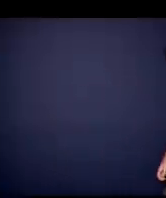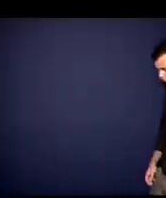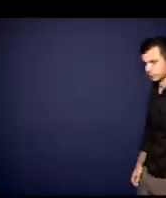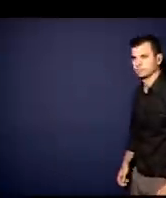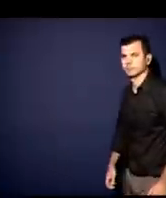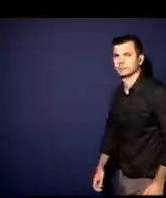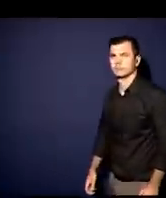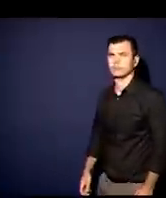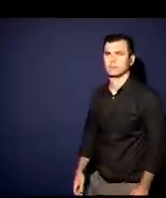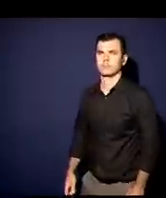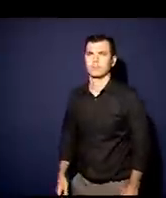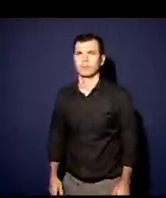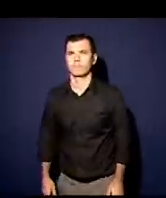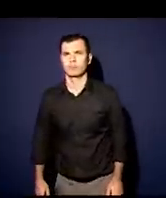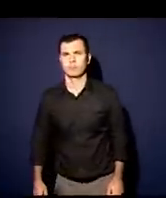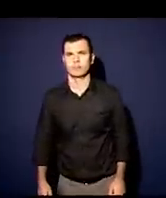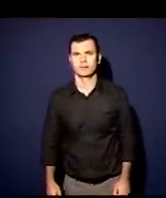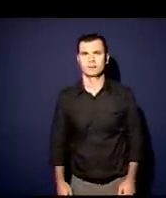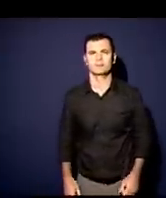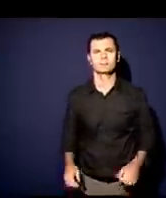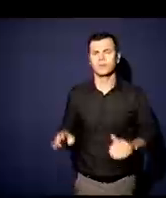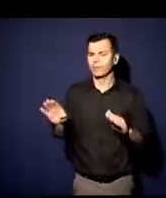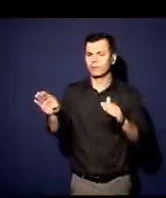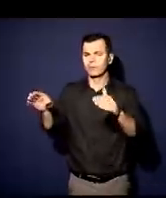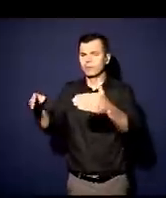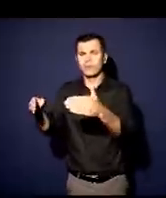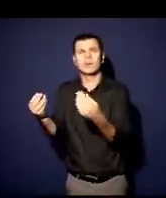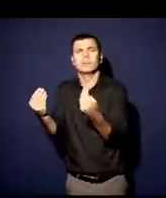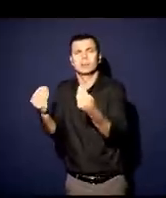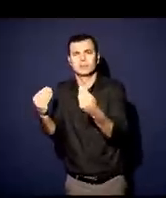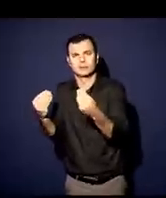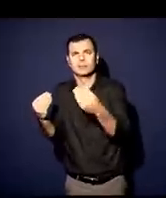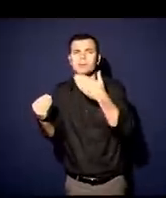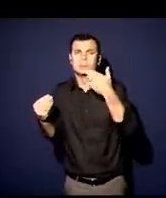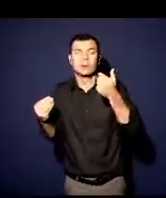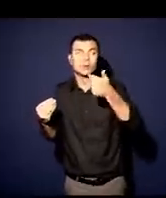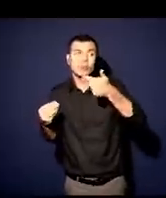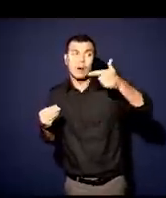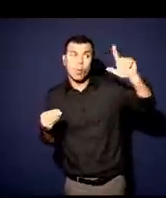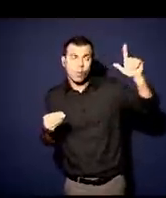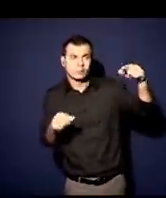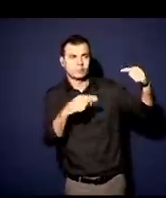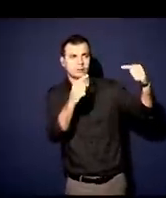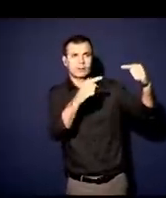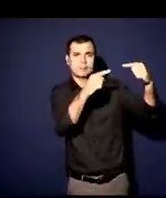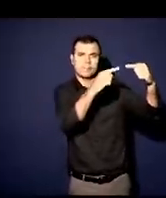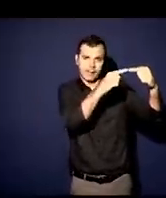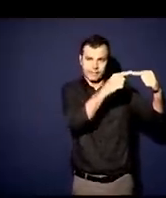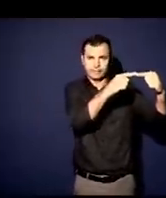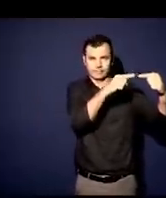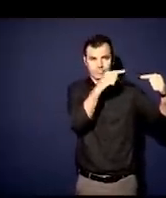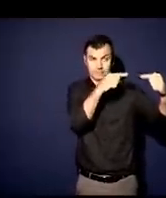vez de fixar imediatamente a nova meta que vai substituir a antiga. O mercado é muito